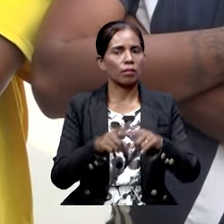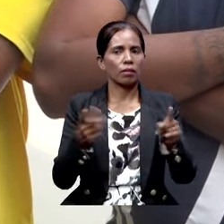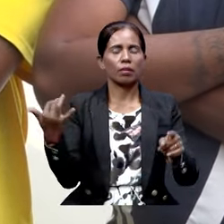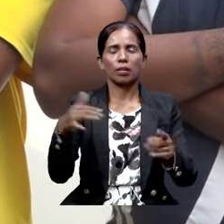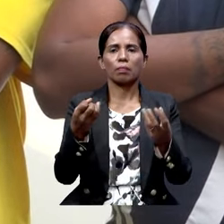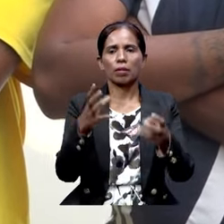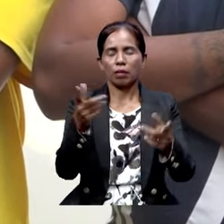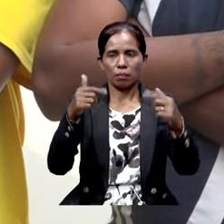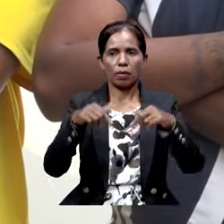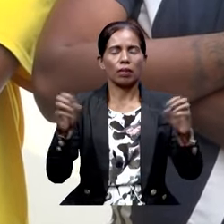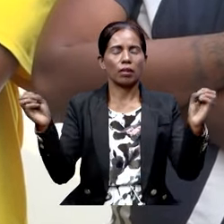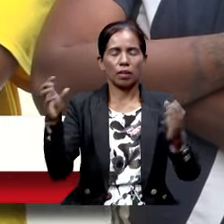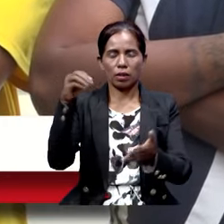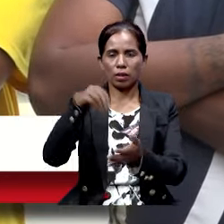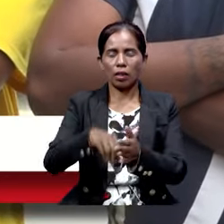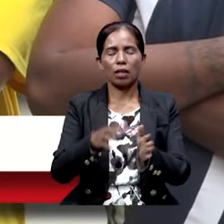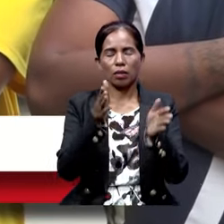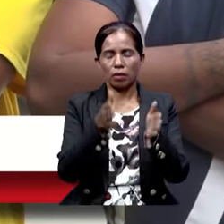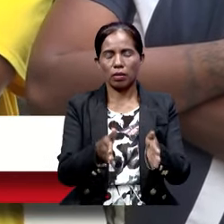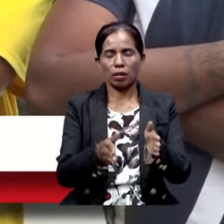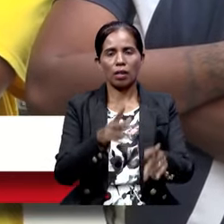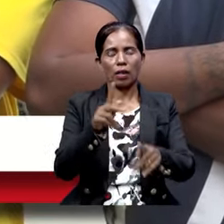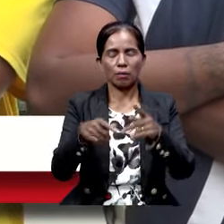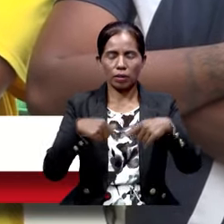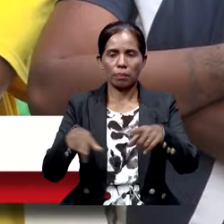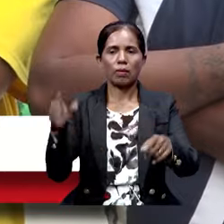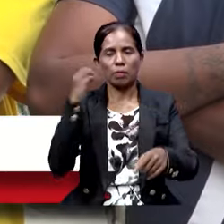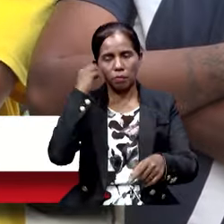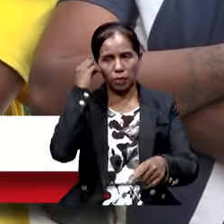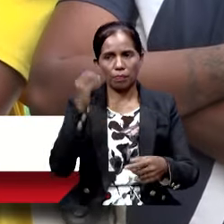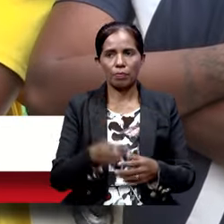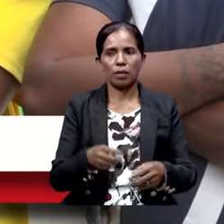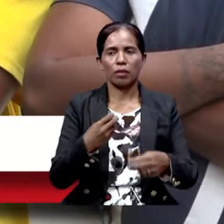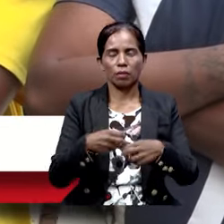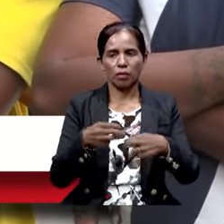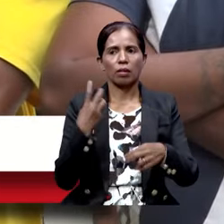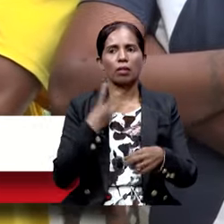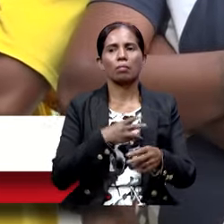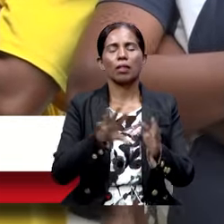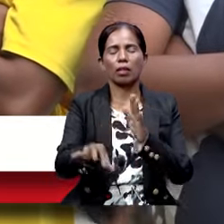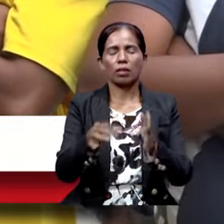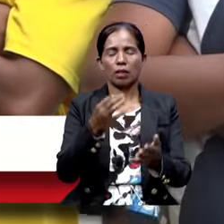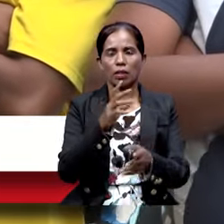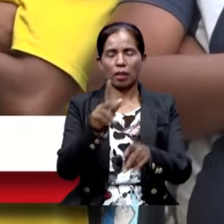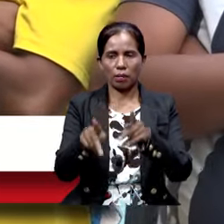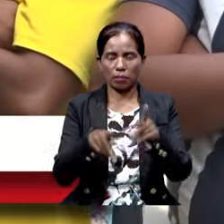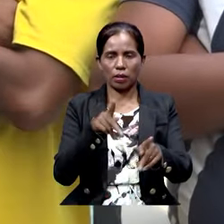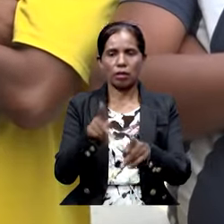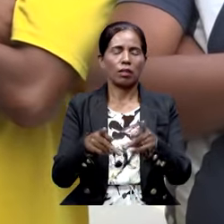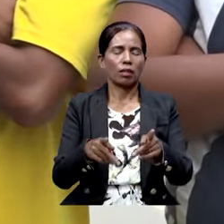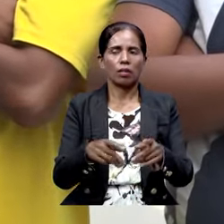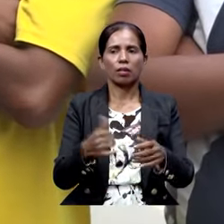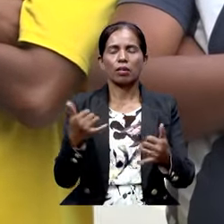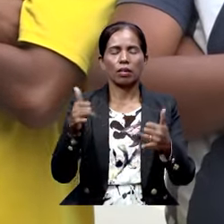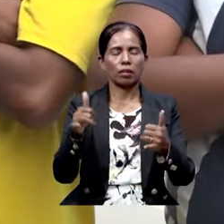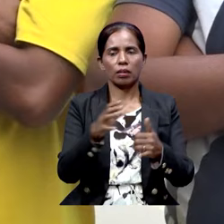rebarak mo mai nunca atum penumpa, se relor loxet penumpa em serne. Nebe, dificuldade para mim é que estamos penumpando, também vamos ser táxi para ele,